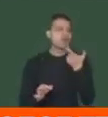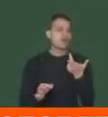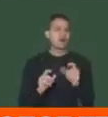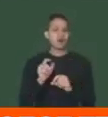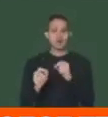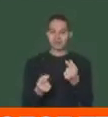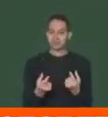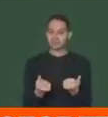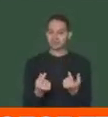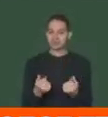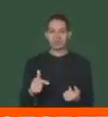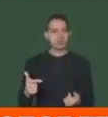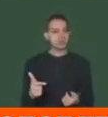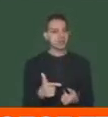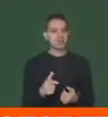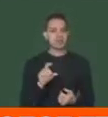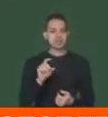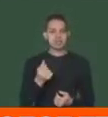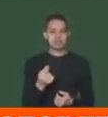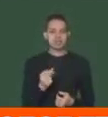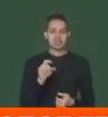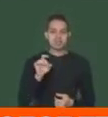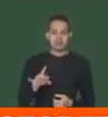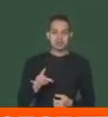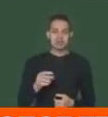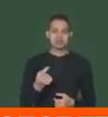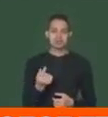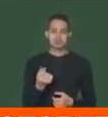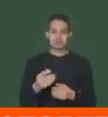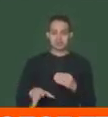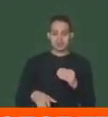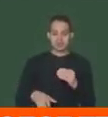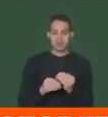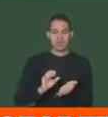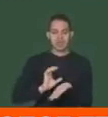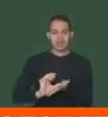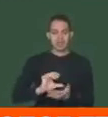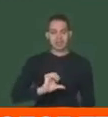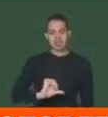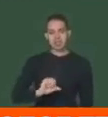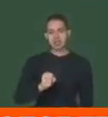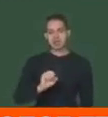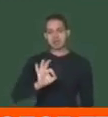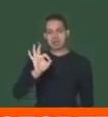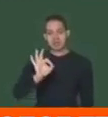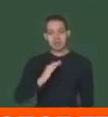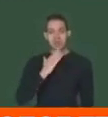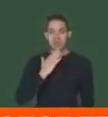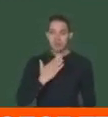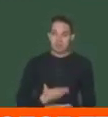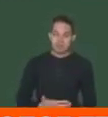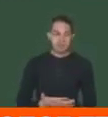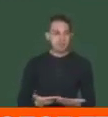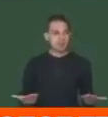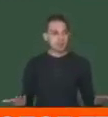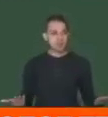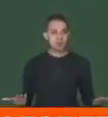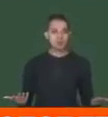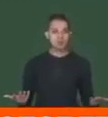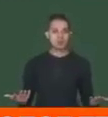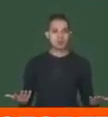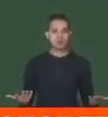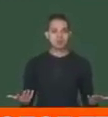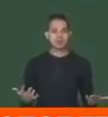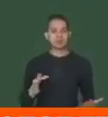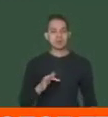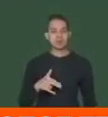ser das emendas do orçamento paralelo em 98%, pasmem deputados e deputadas, dos recursos do